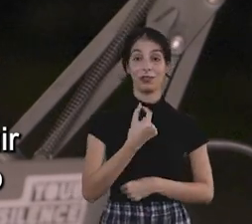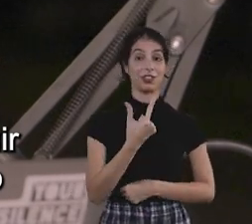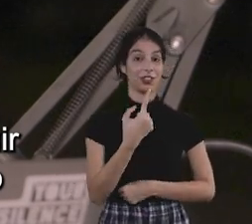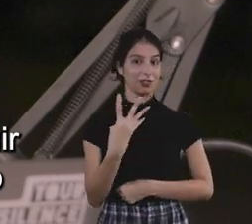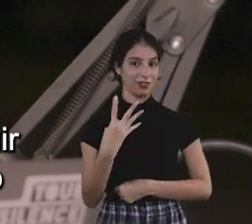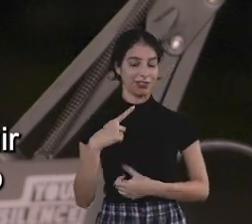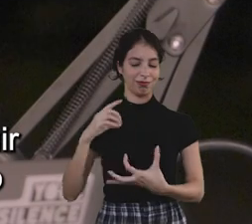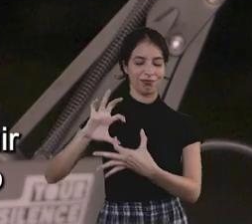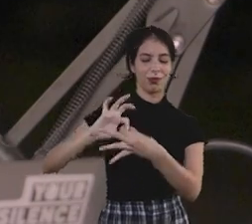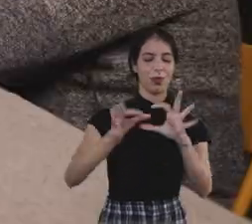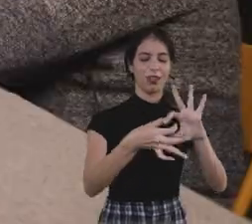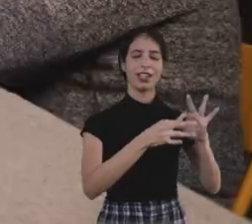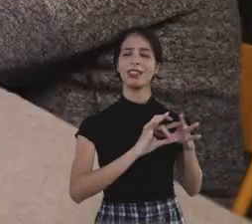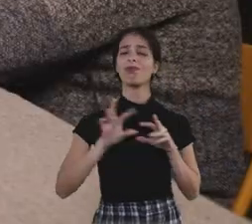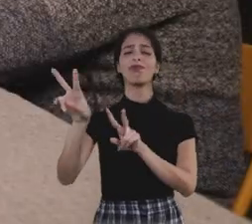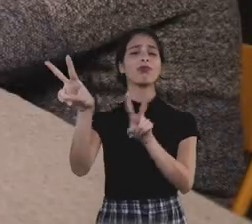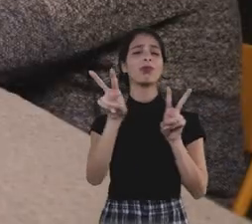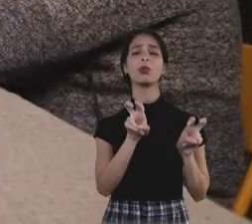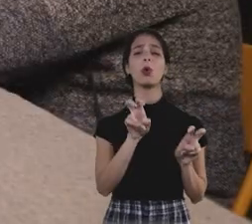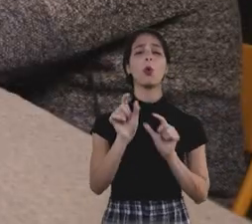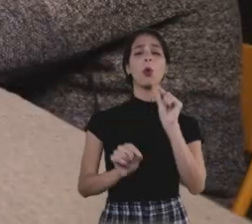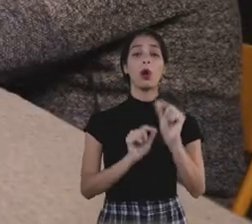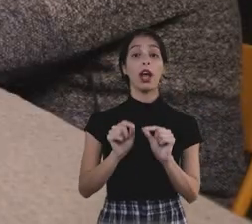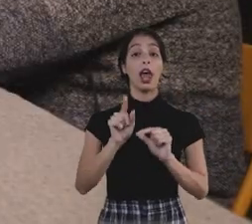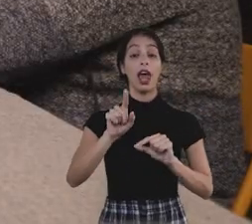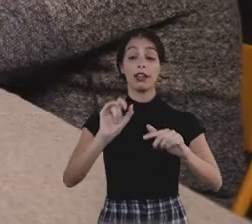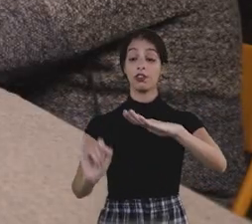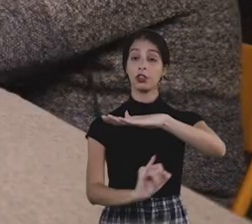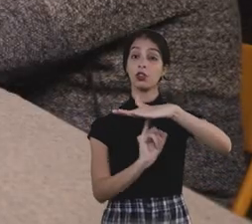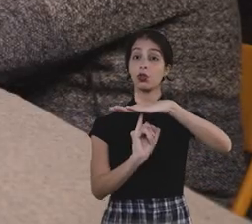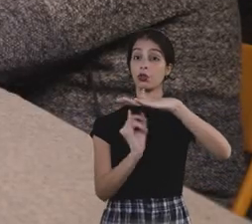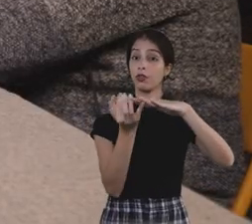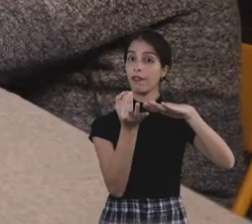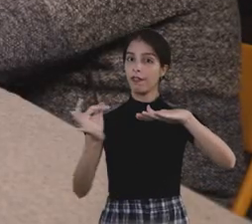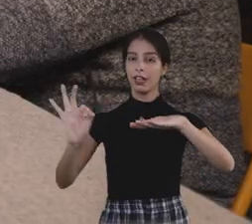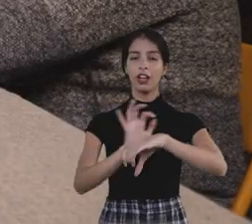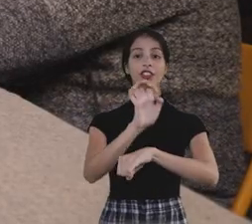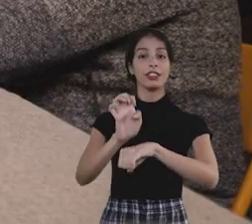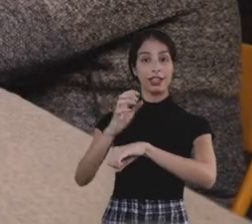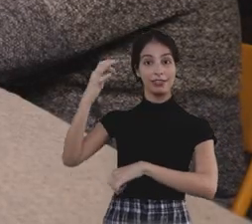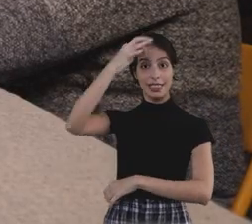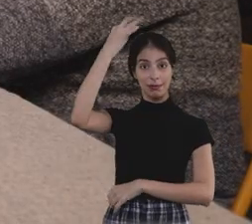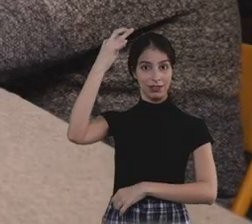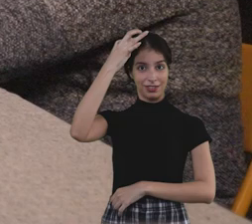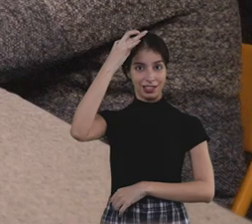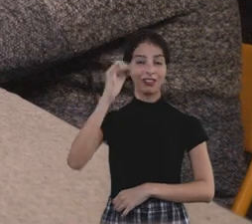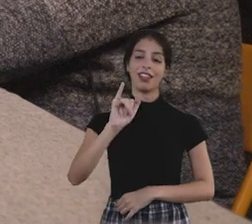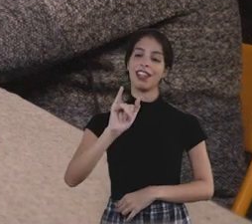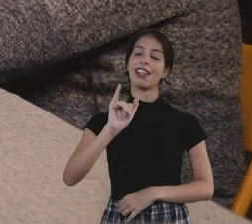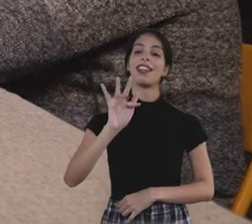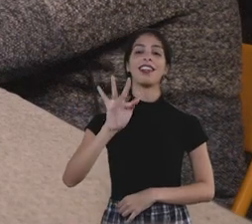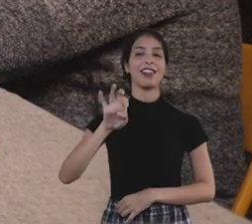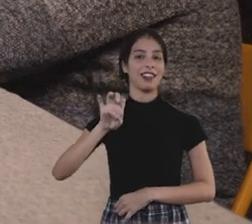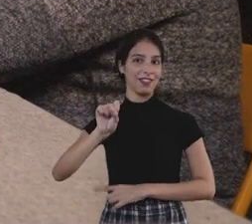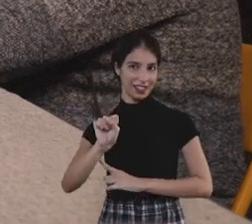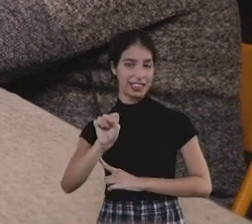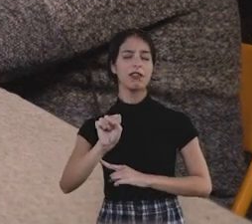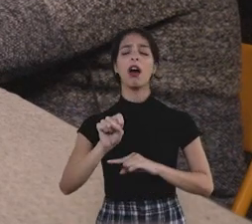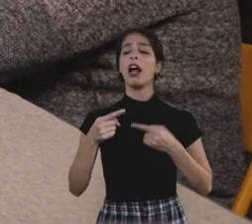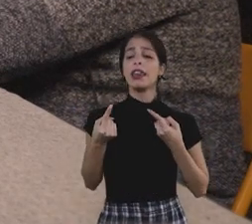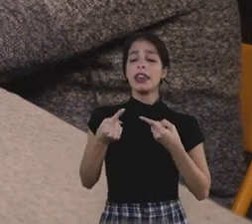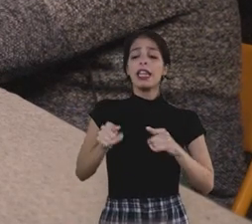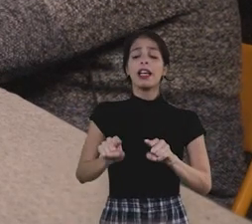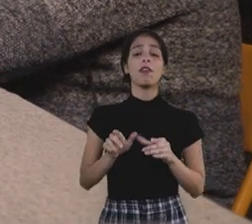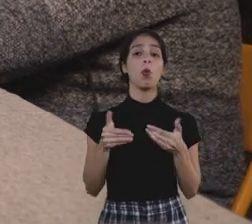2024 traz pro centro dos debates a missão do ifs e alguns dos principais desafios fos poos para todas